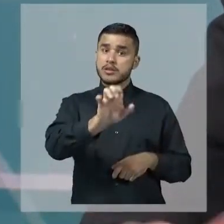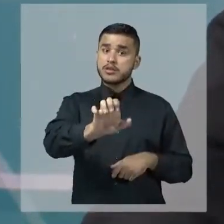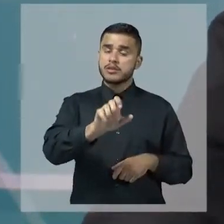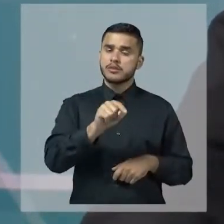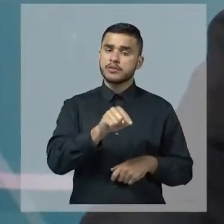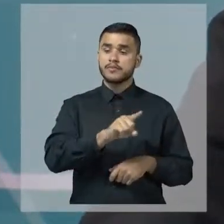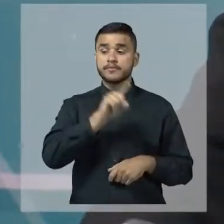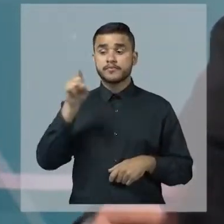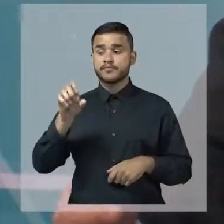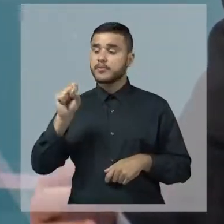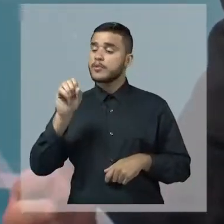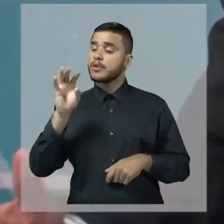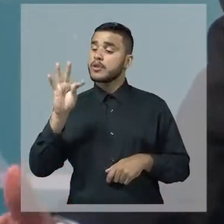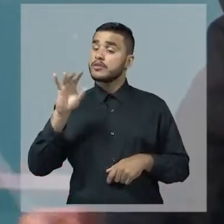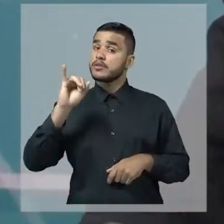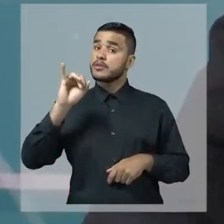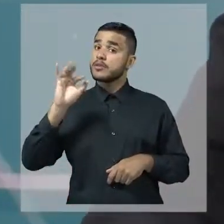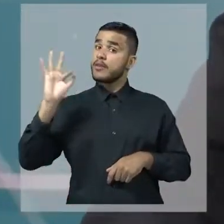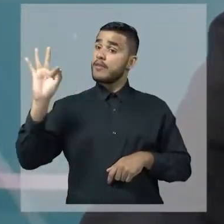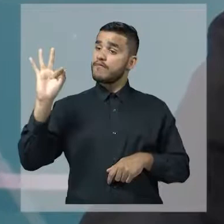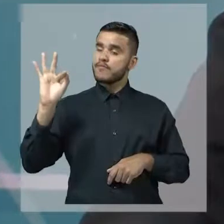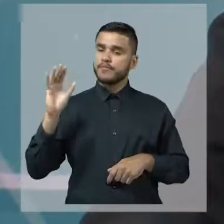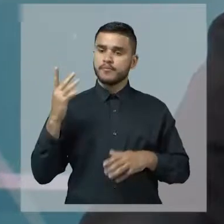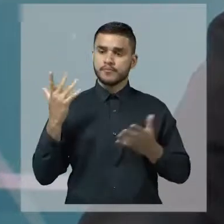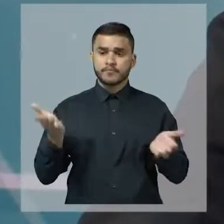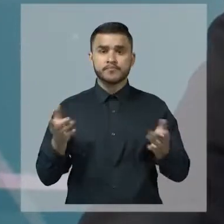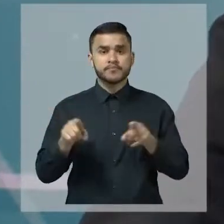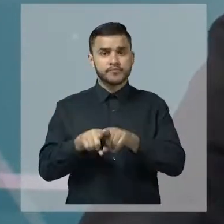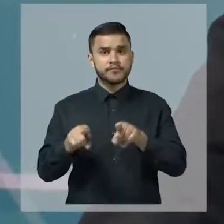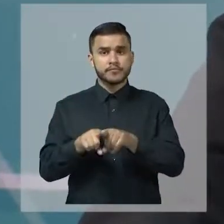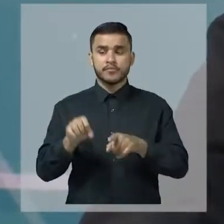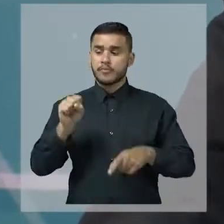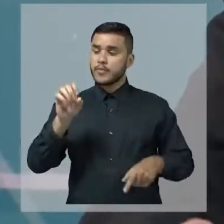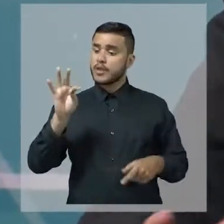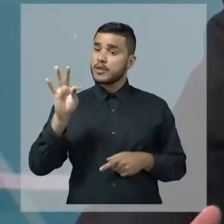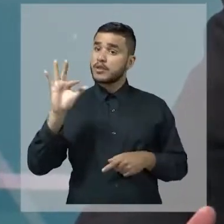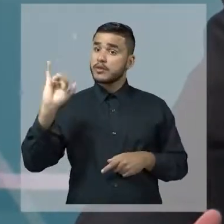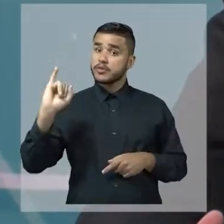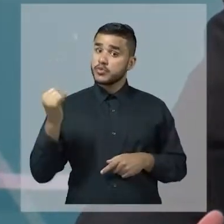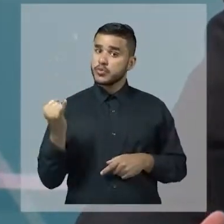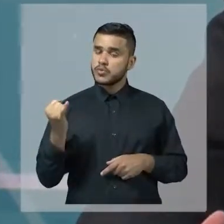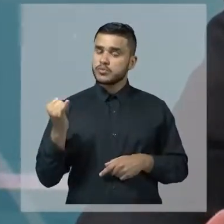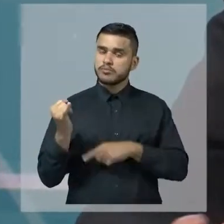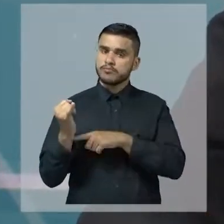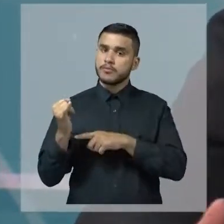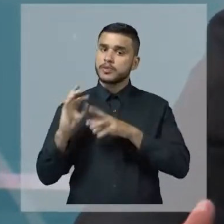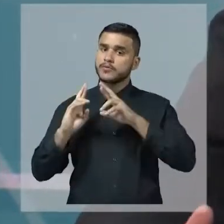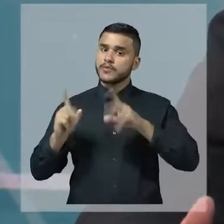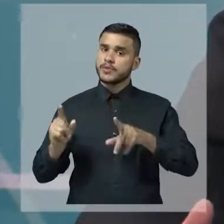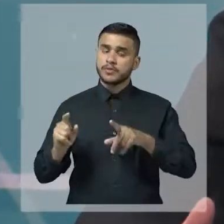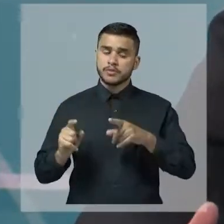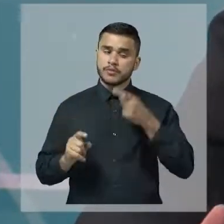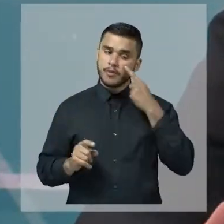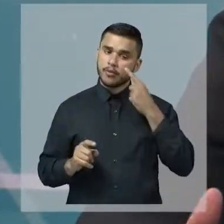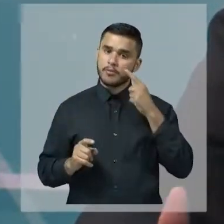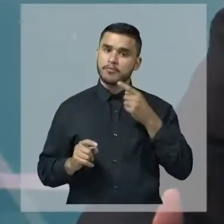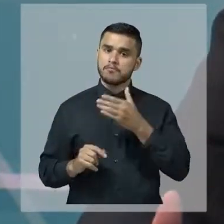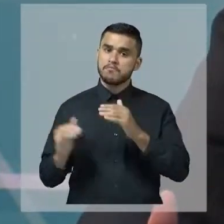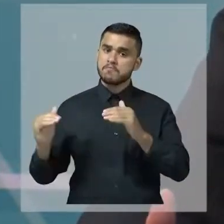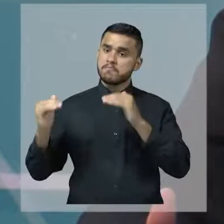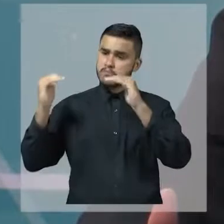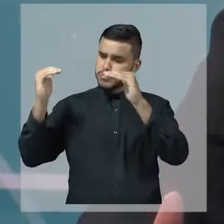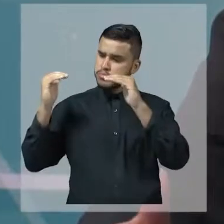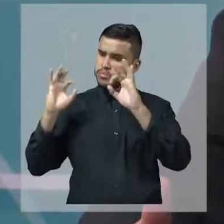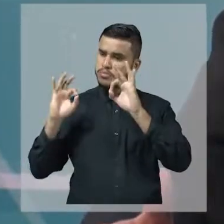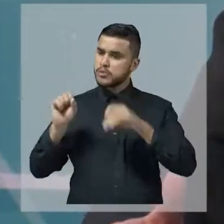no STJ é diferente, nos tribunais regionais federais também. Os ministros no Supremo têm